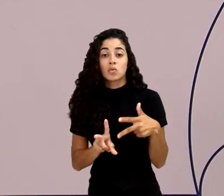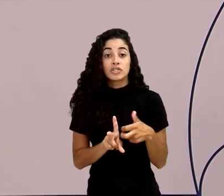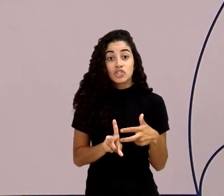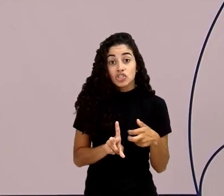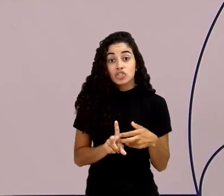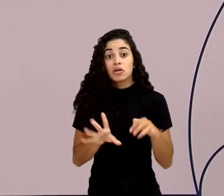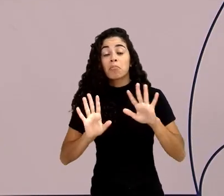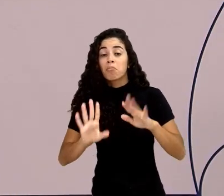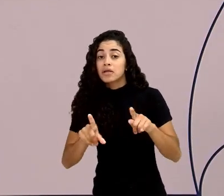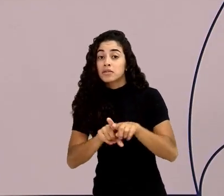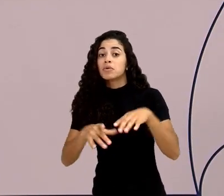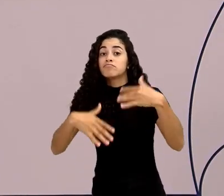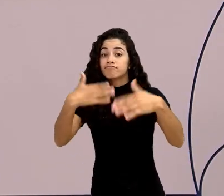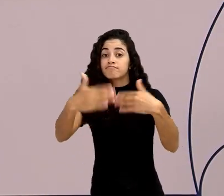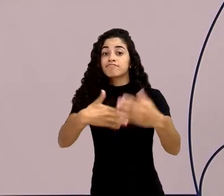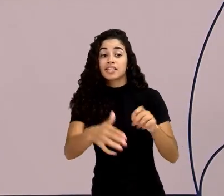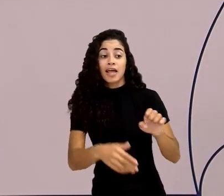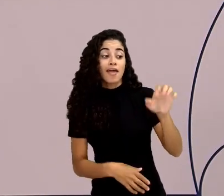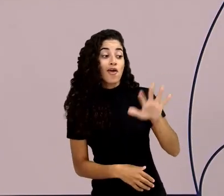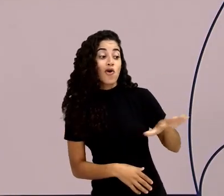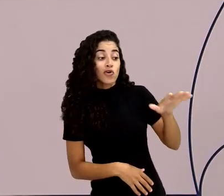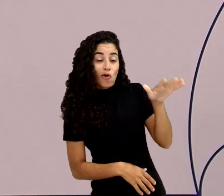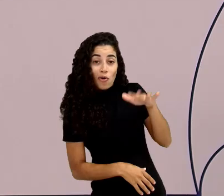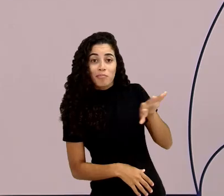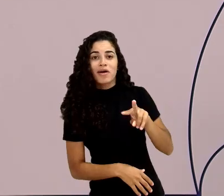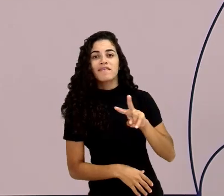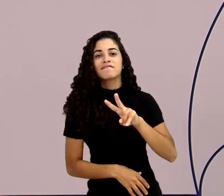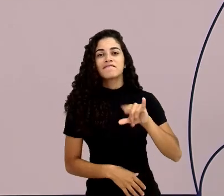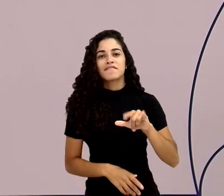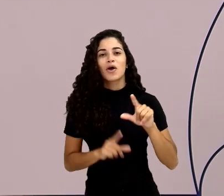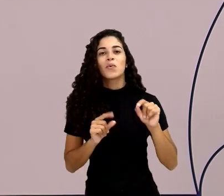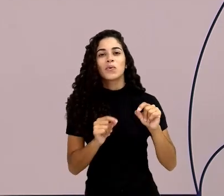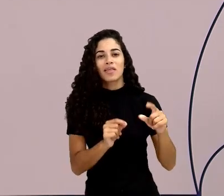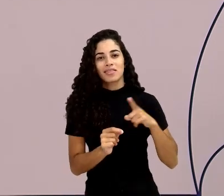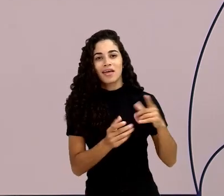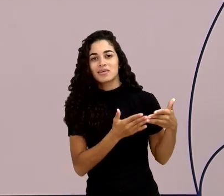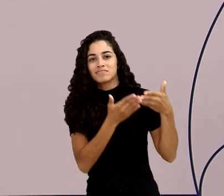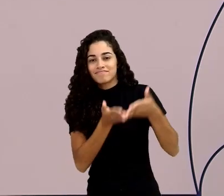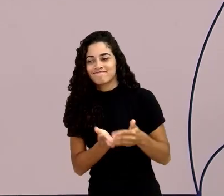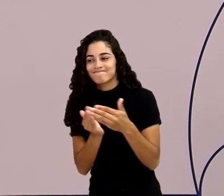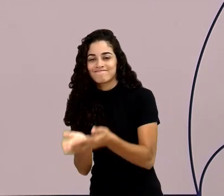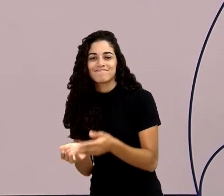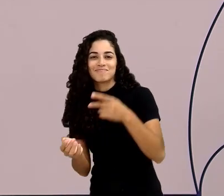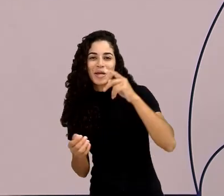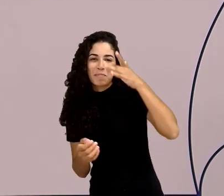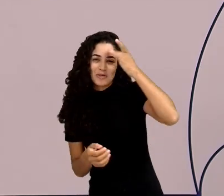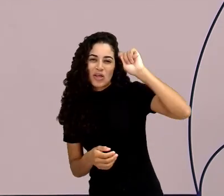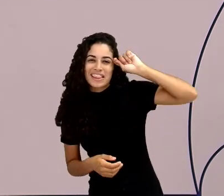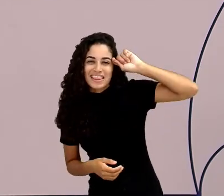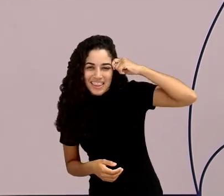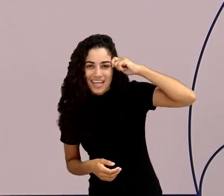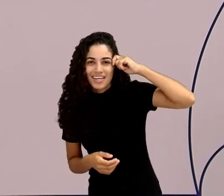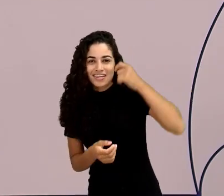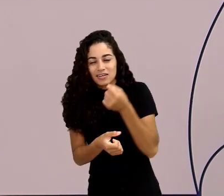na frente, europeus vão trazer para a América os negros e negras escravizados. E isso vai